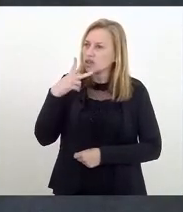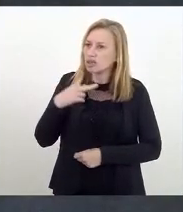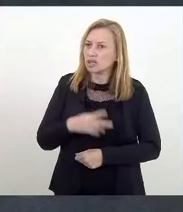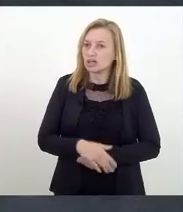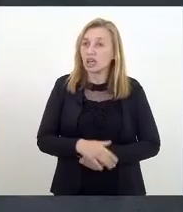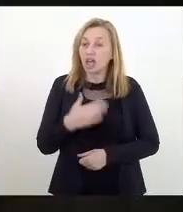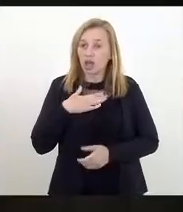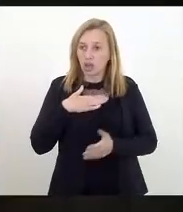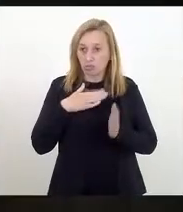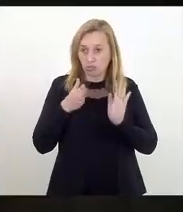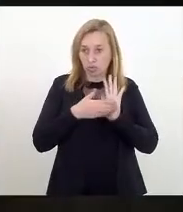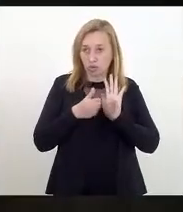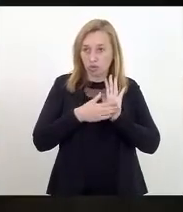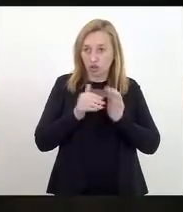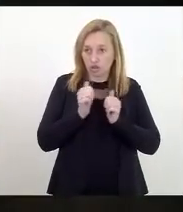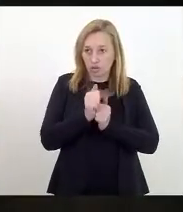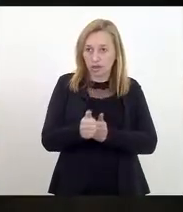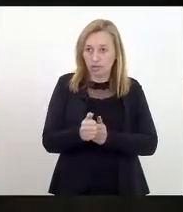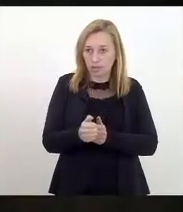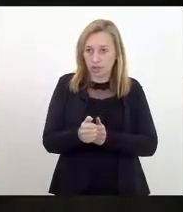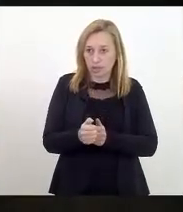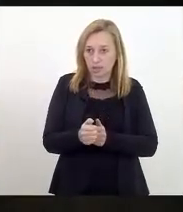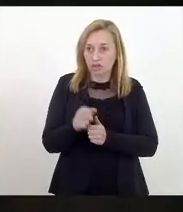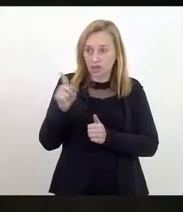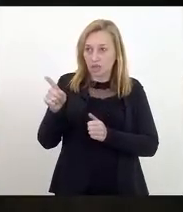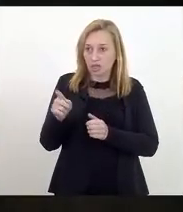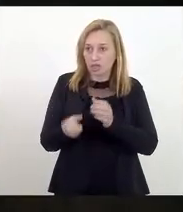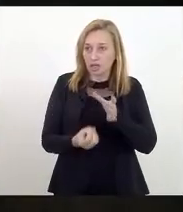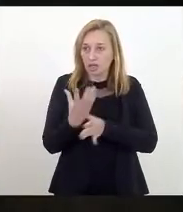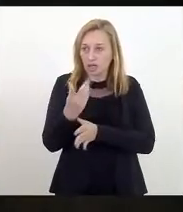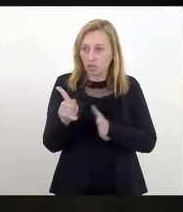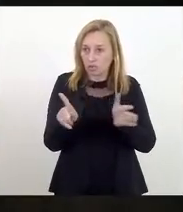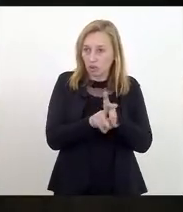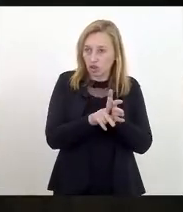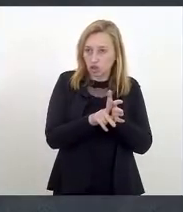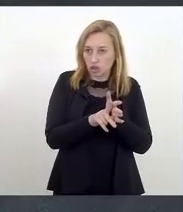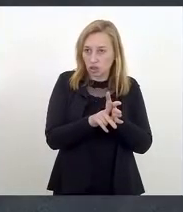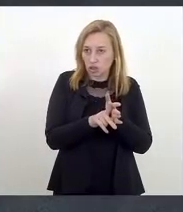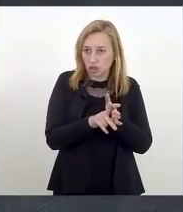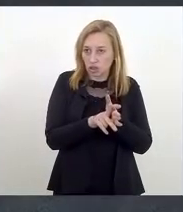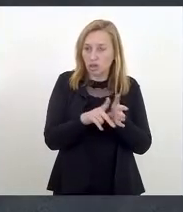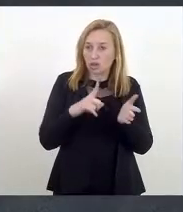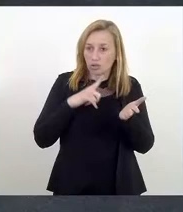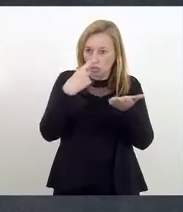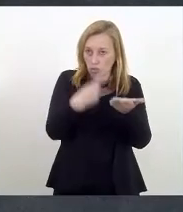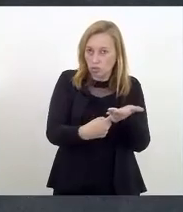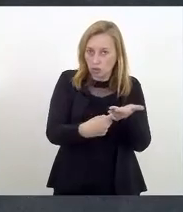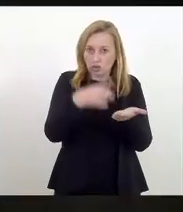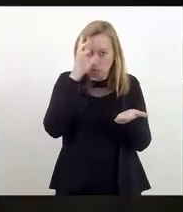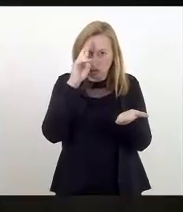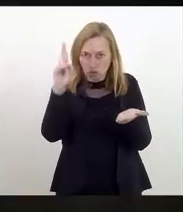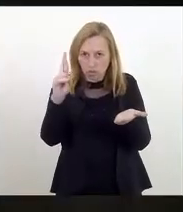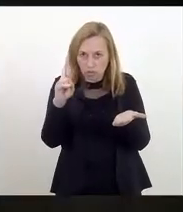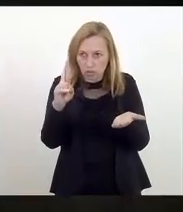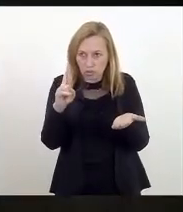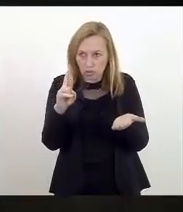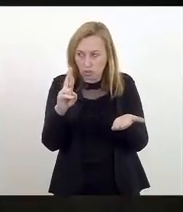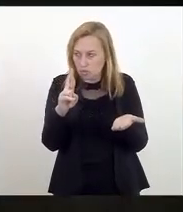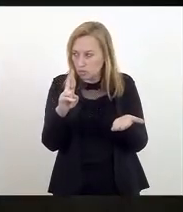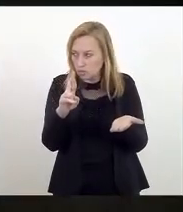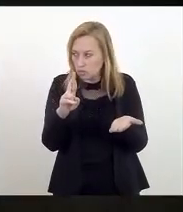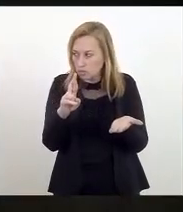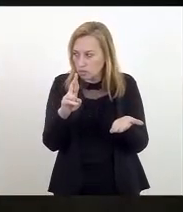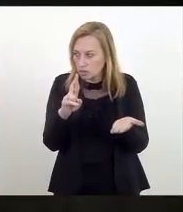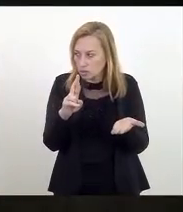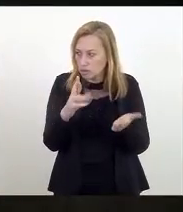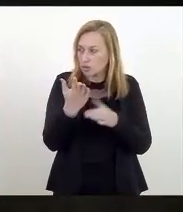Eu vou propor o encaminhamento para a Exª. A V. Exª faz um projeto. Eu tenho esse compromisso do senhor. Faz um projeto que vai tratar